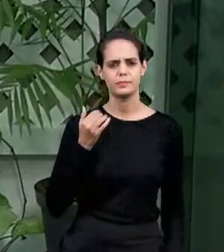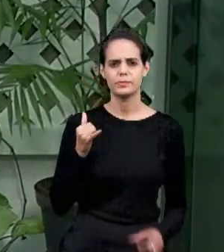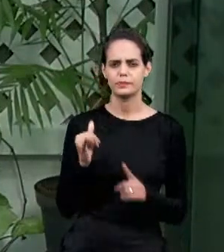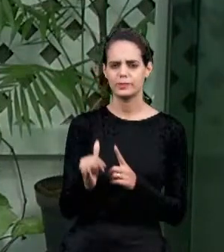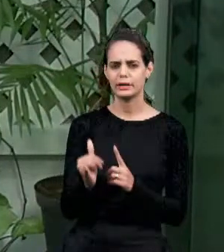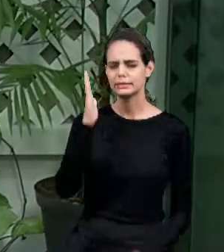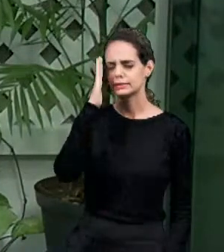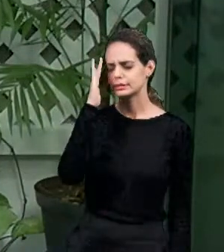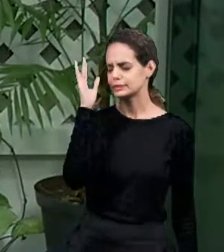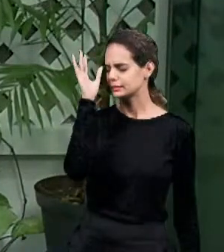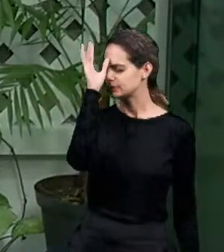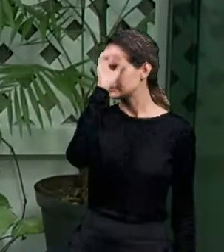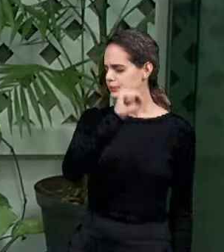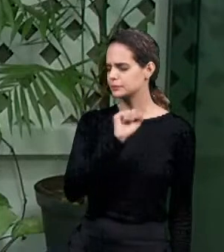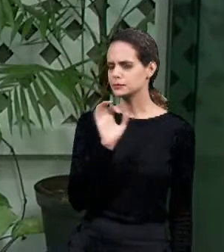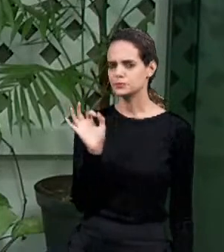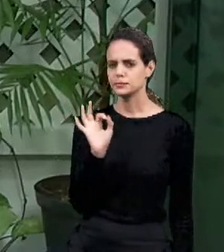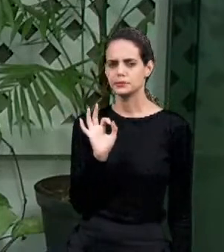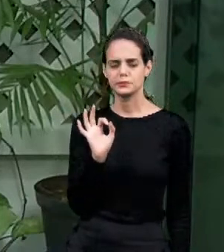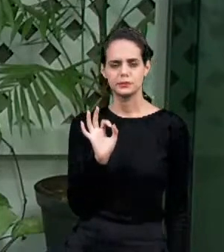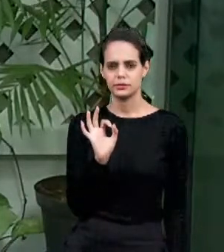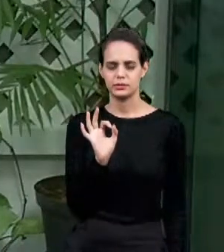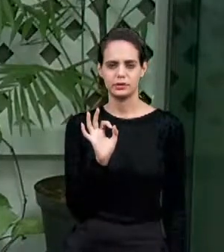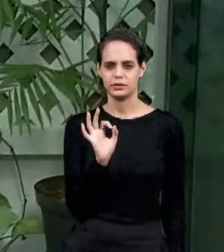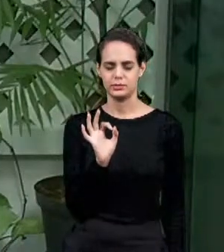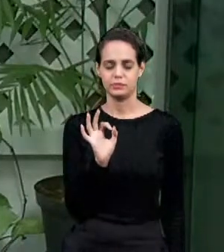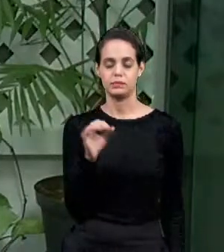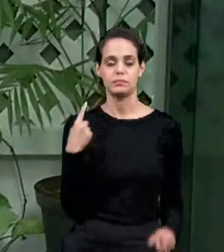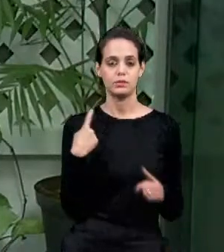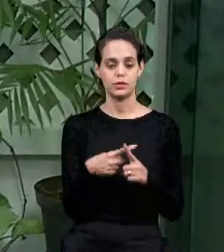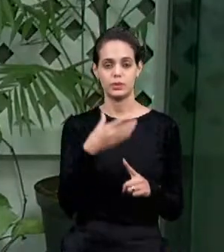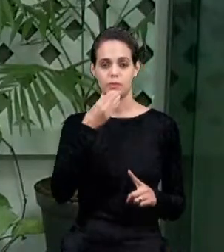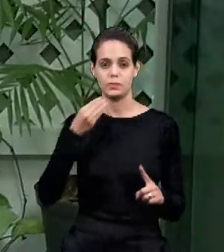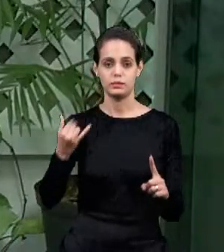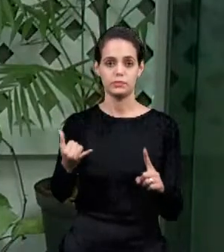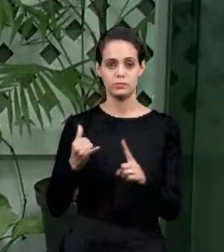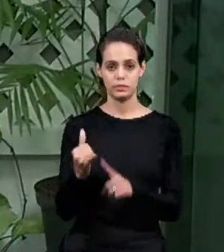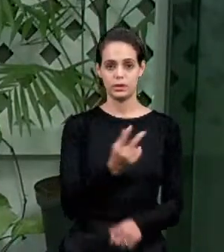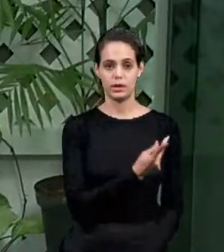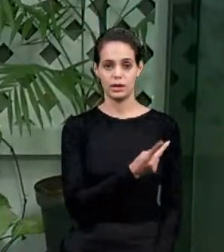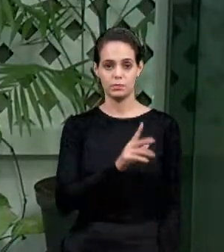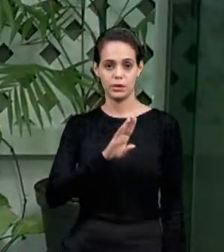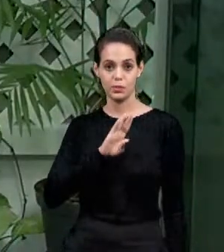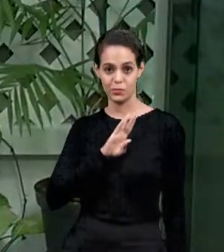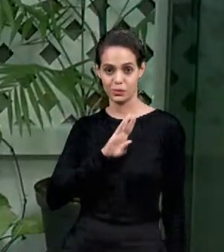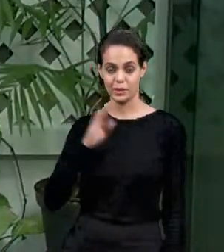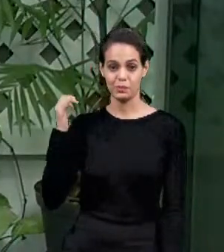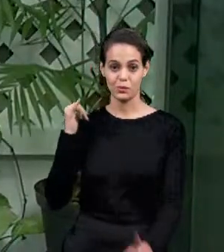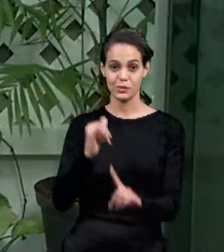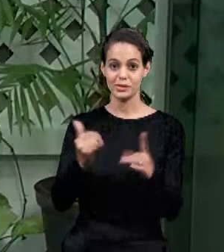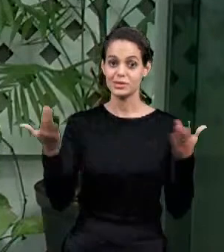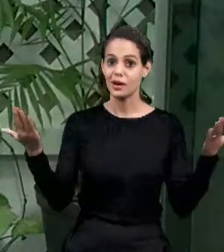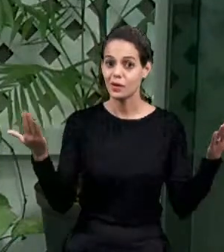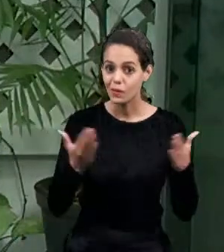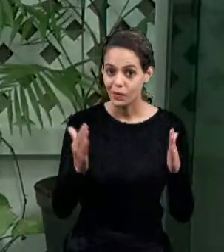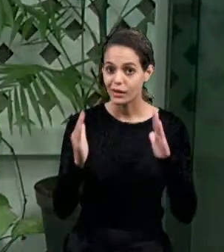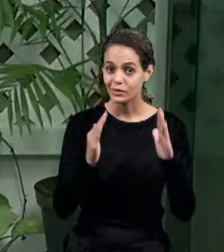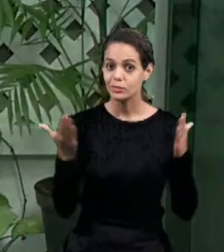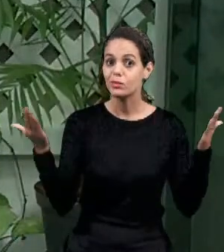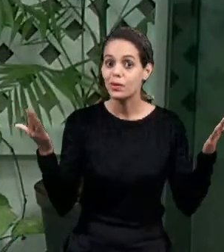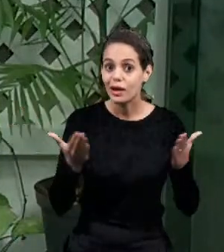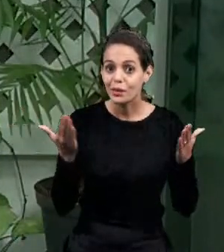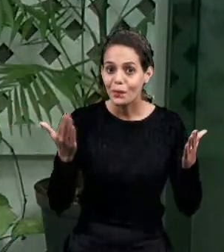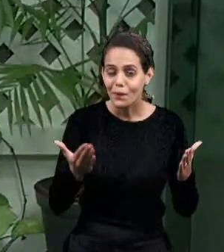E essa situação do profeta Abacuque, quando ele profetiza para os nossos dias,